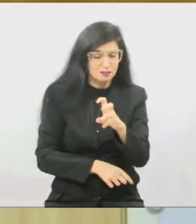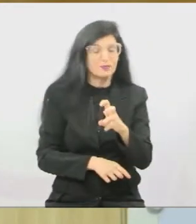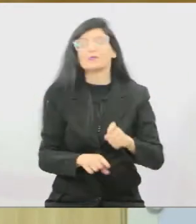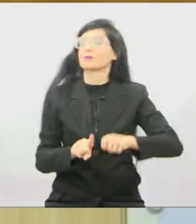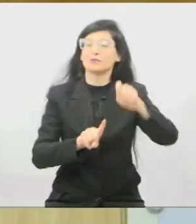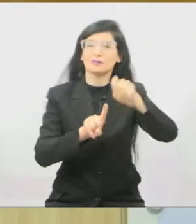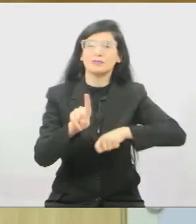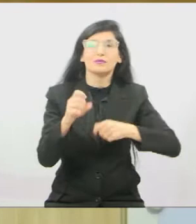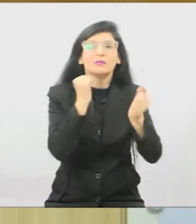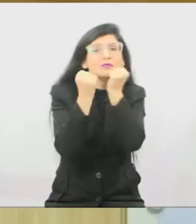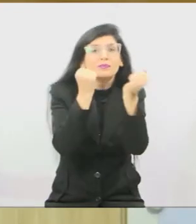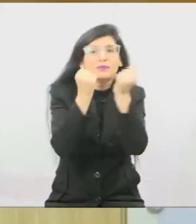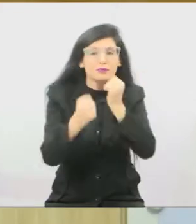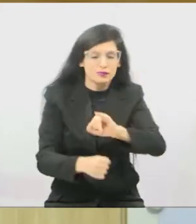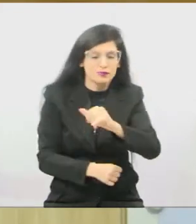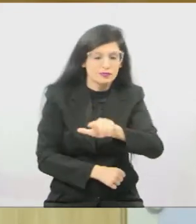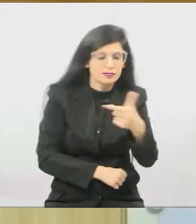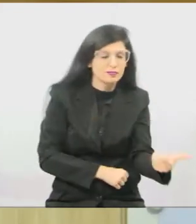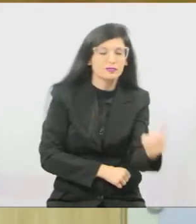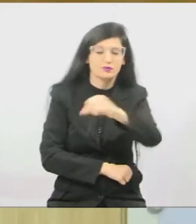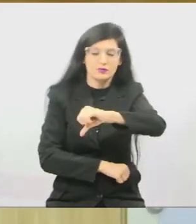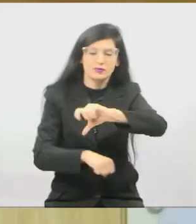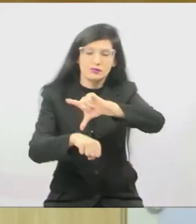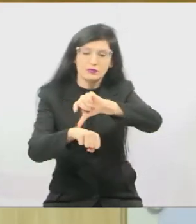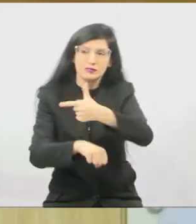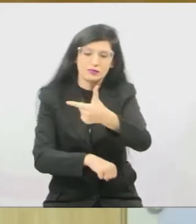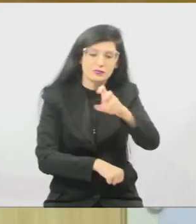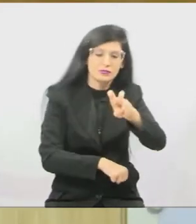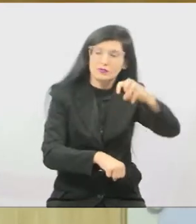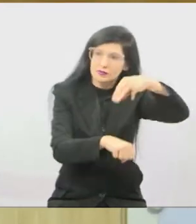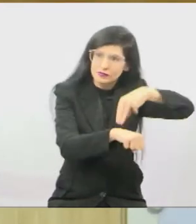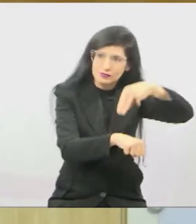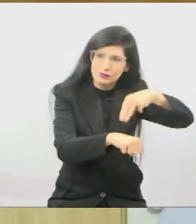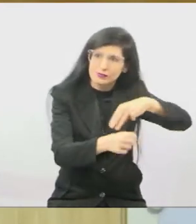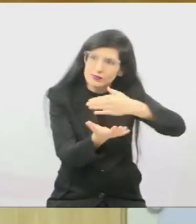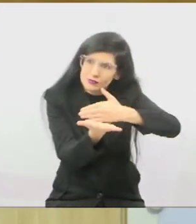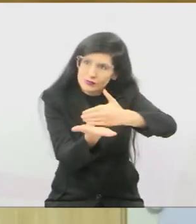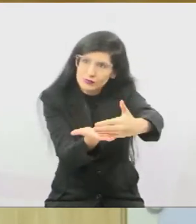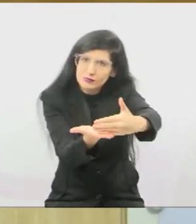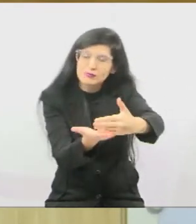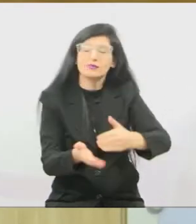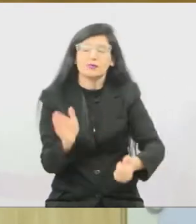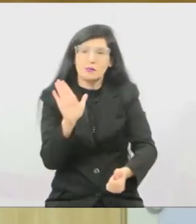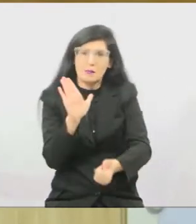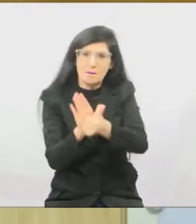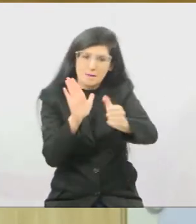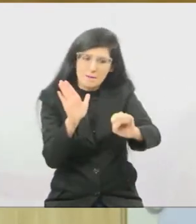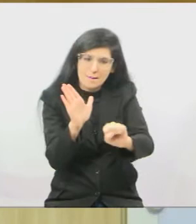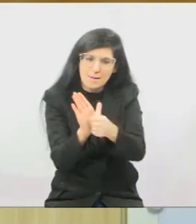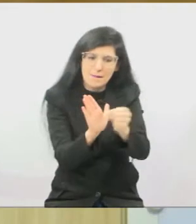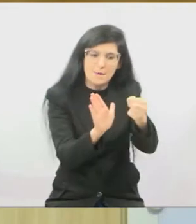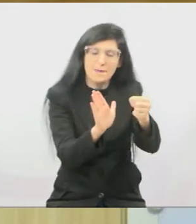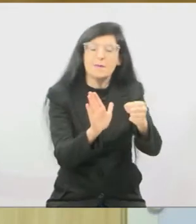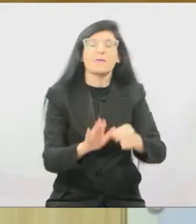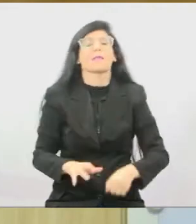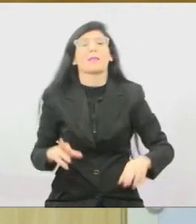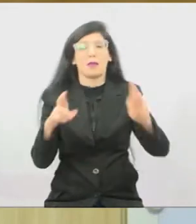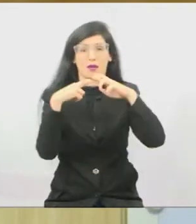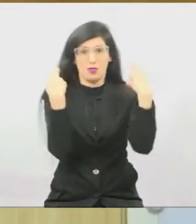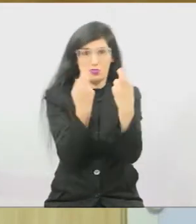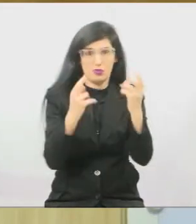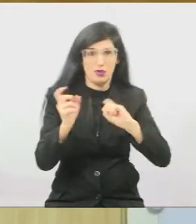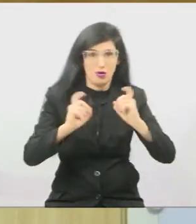julho, às 9 horas e 25 minutos, para darmos início à 18ª sessão ordinária do